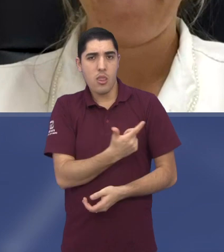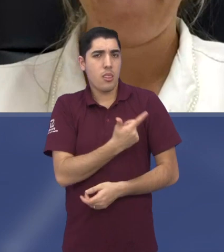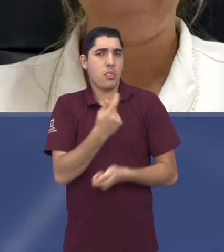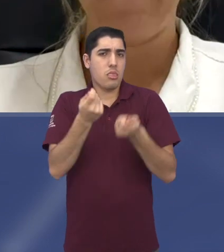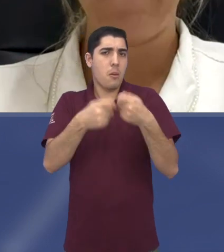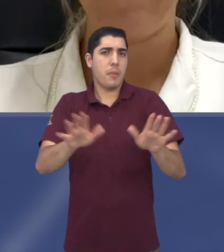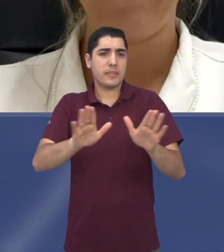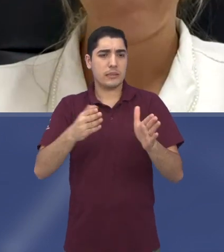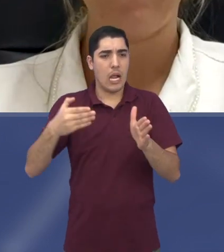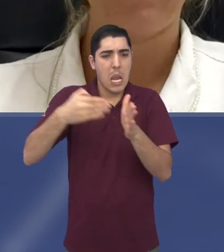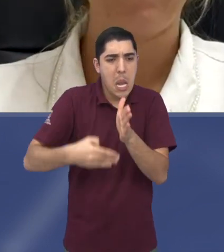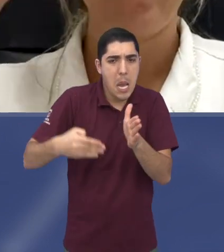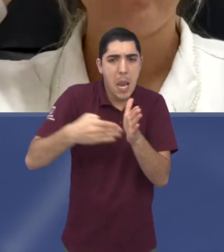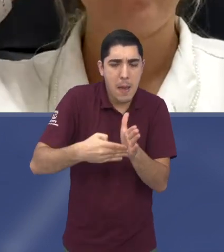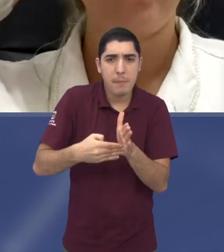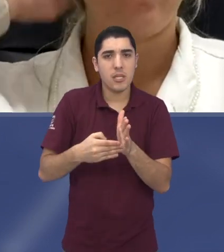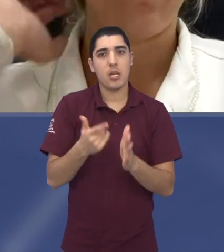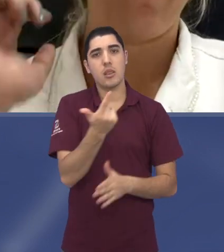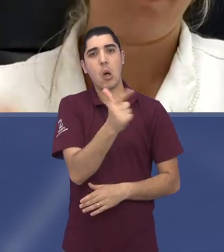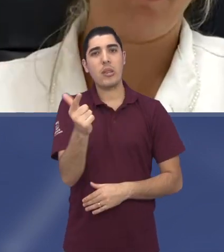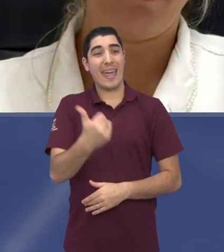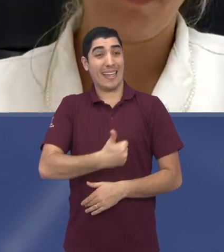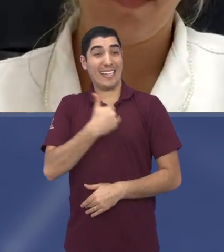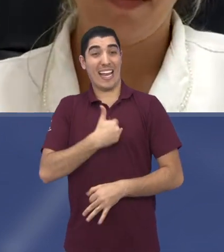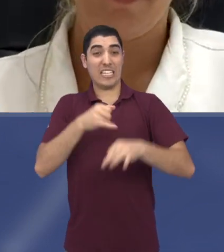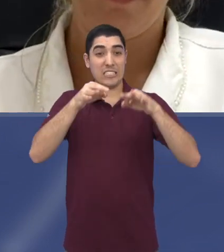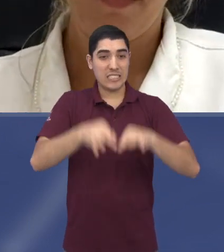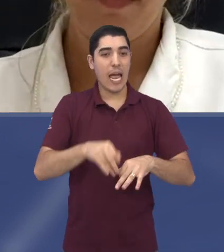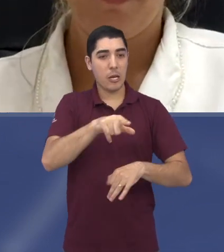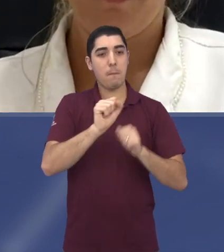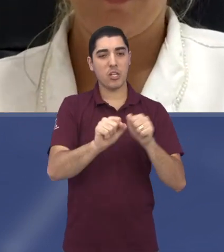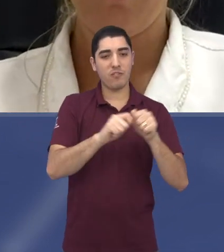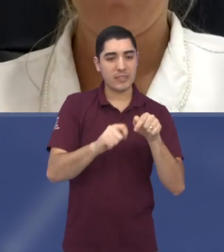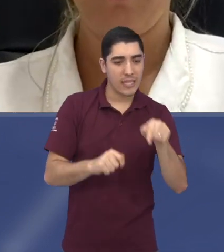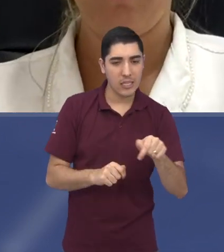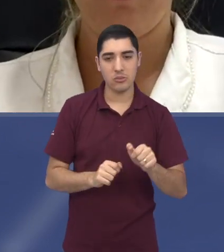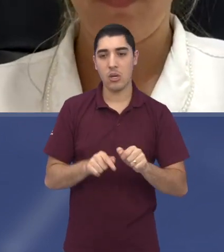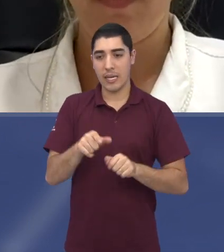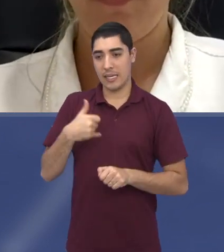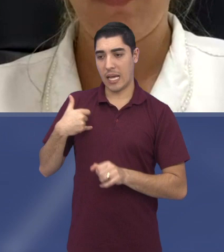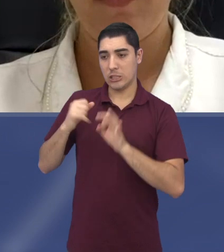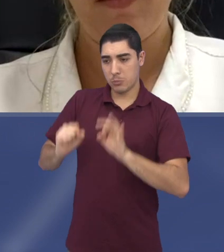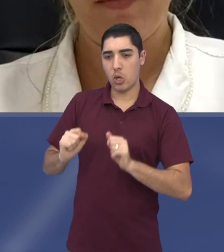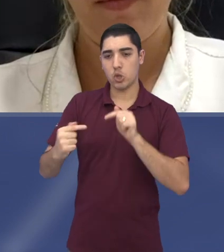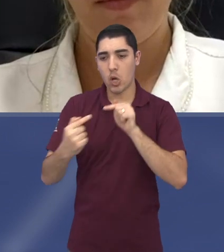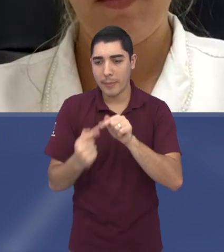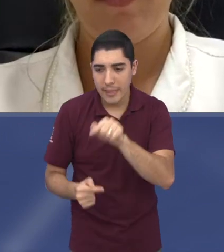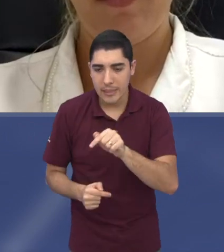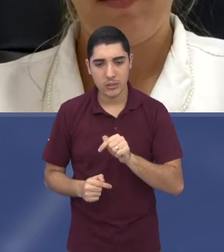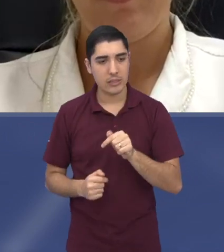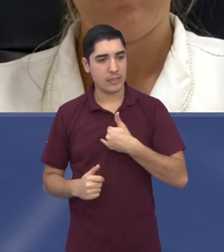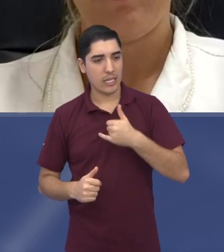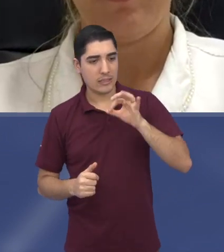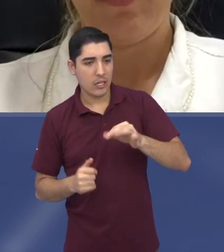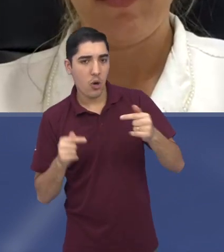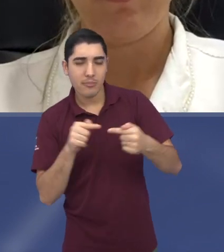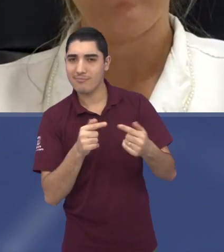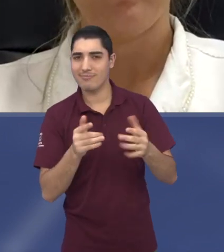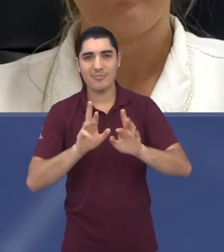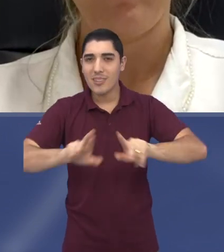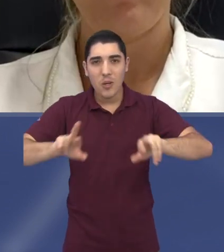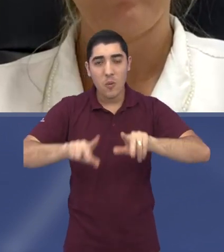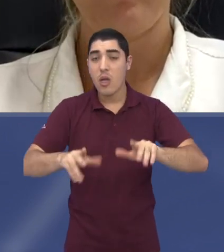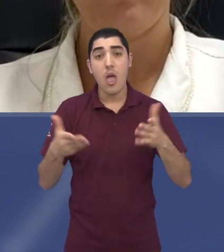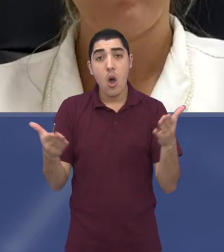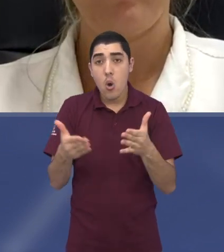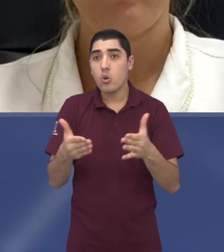né? Não há idades para se fazer, para não se fazer alguma coisa. Você que recebe, né, vários pacientes,